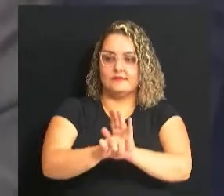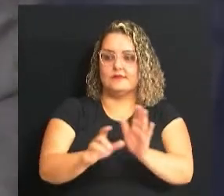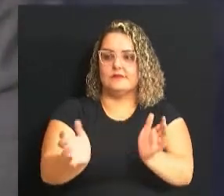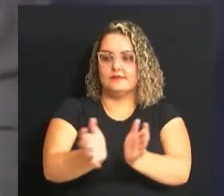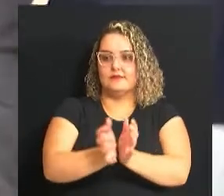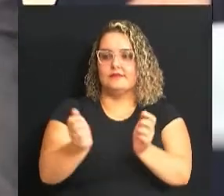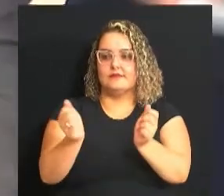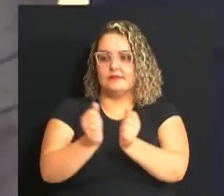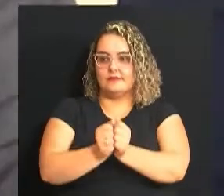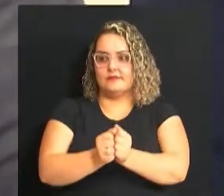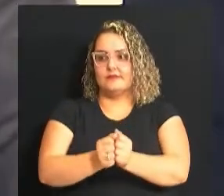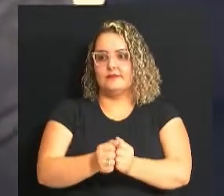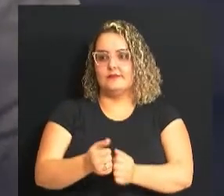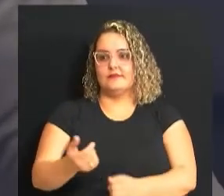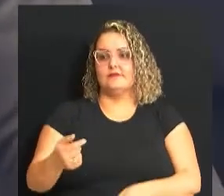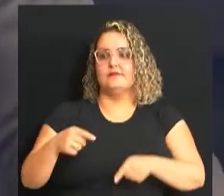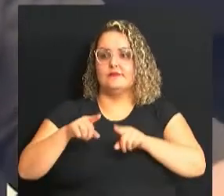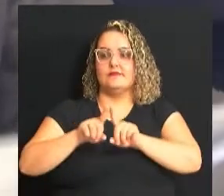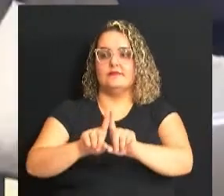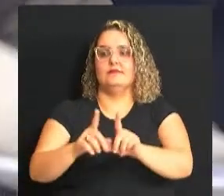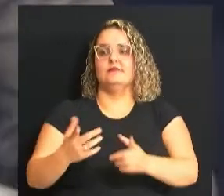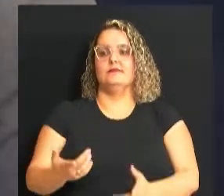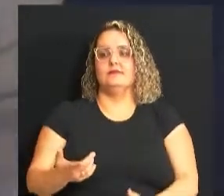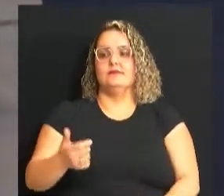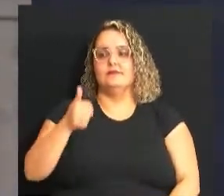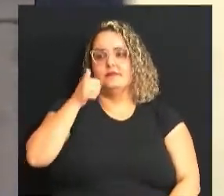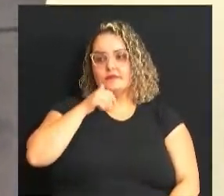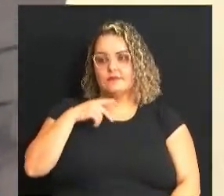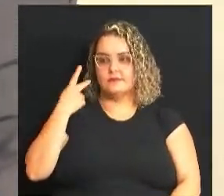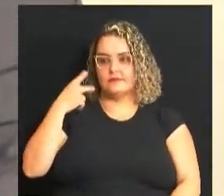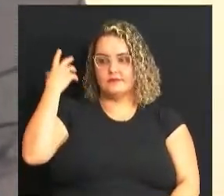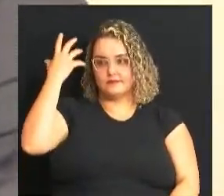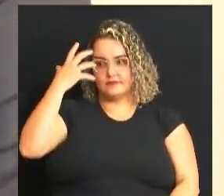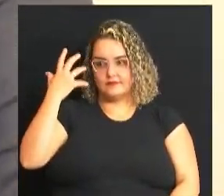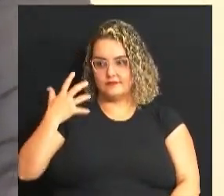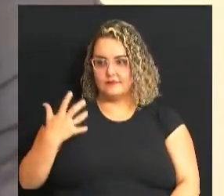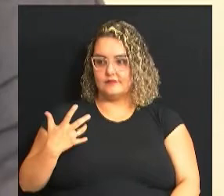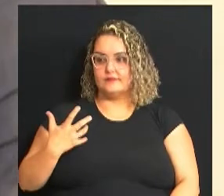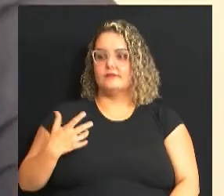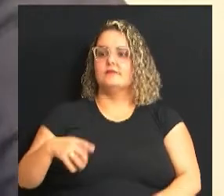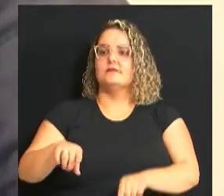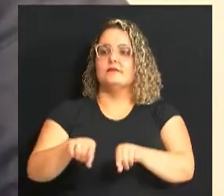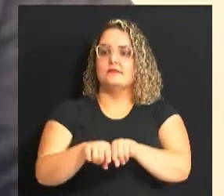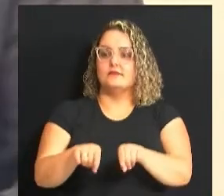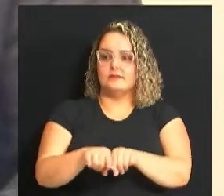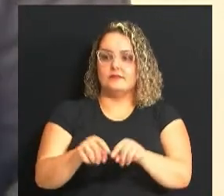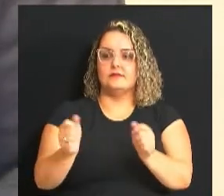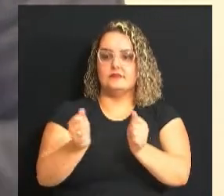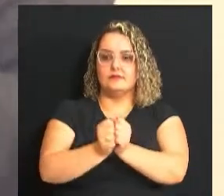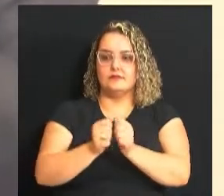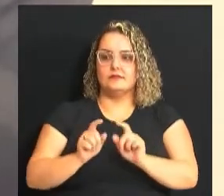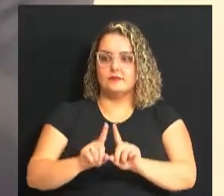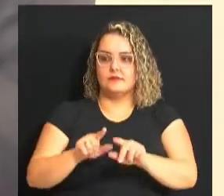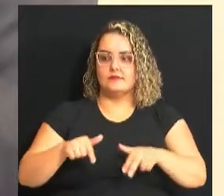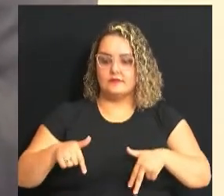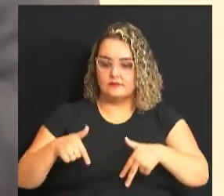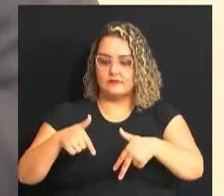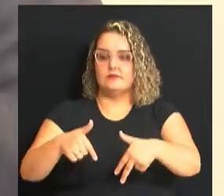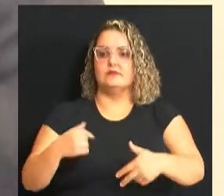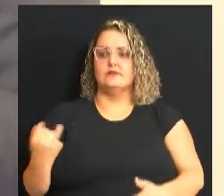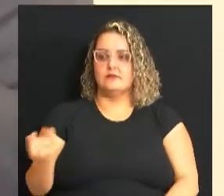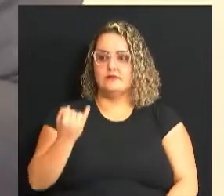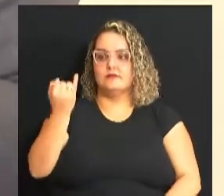comigo a minha parceira, a vereadora Guida Calisto, que também, junto comigo, milita nesta importante